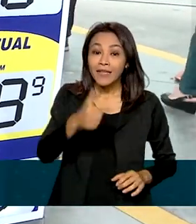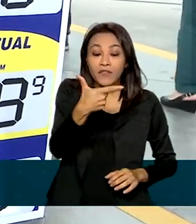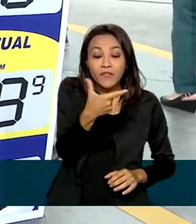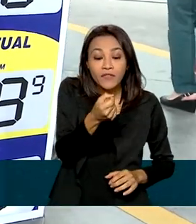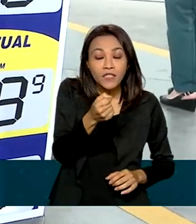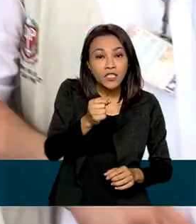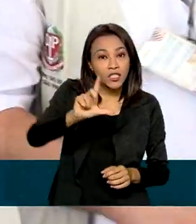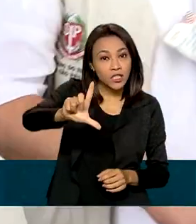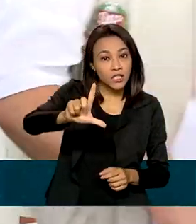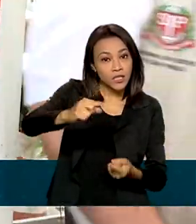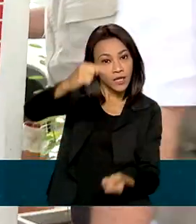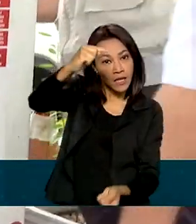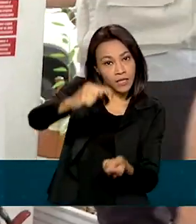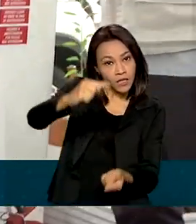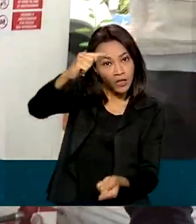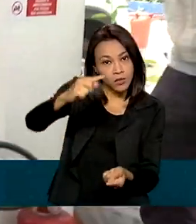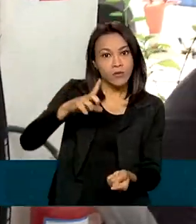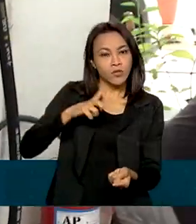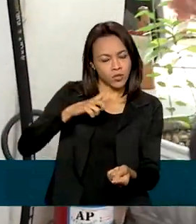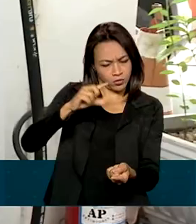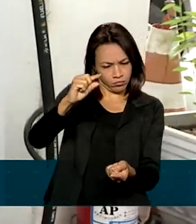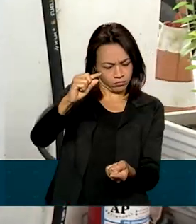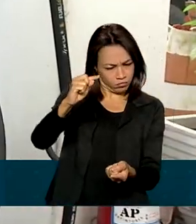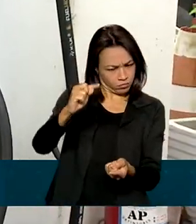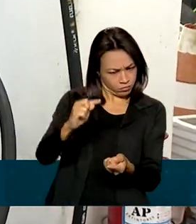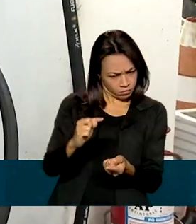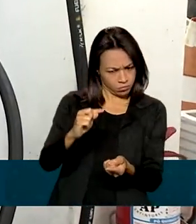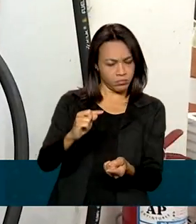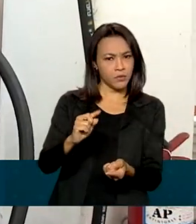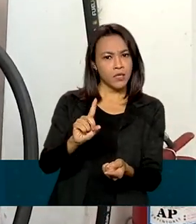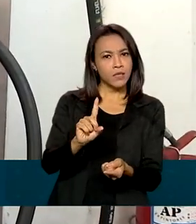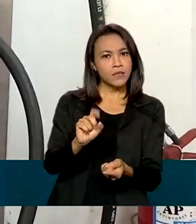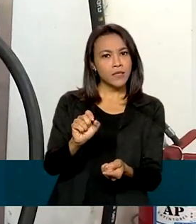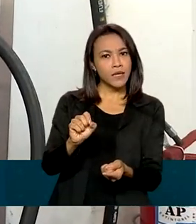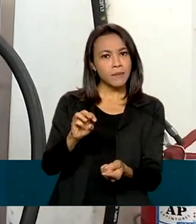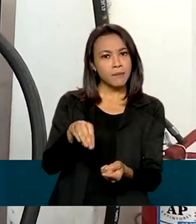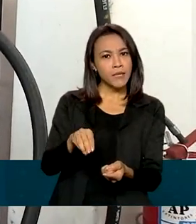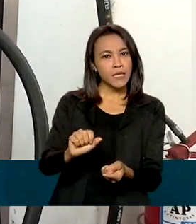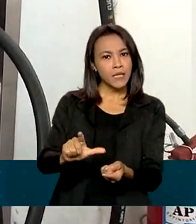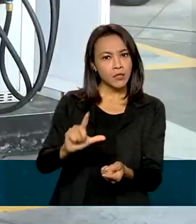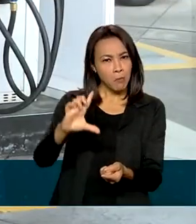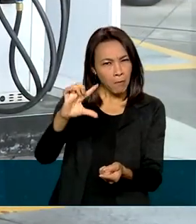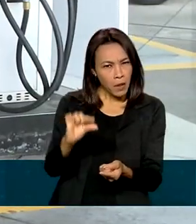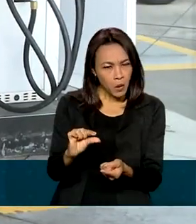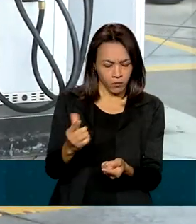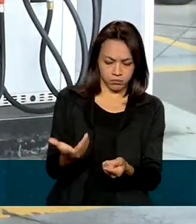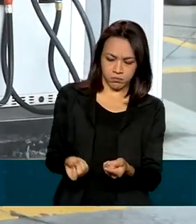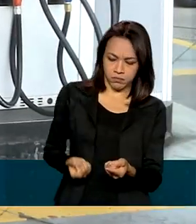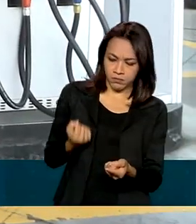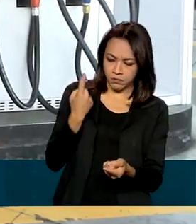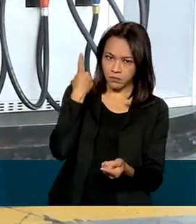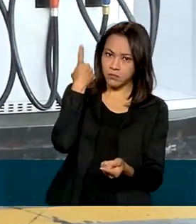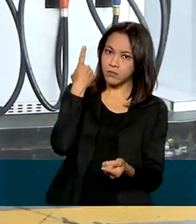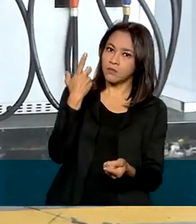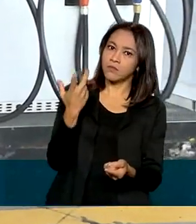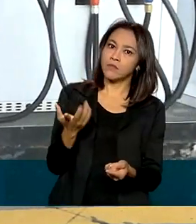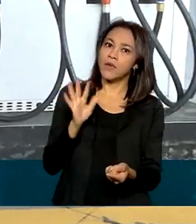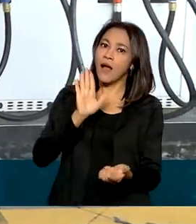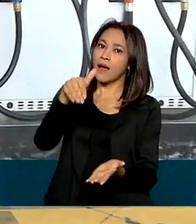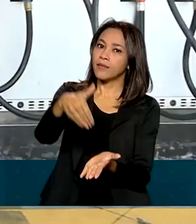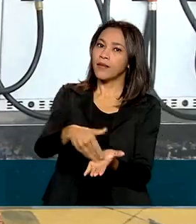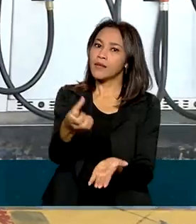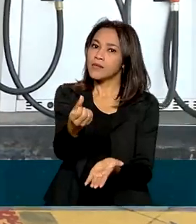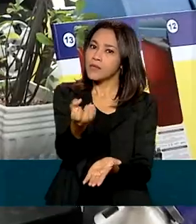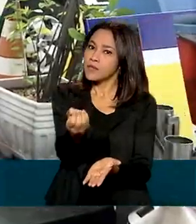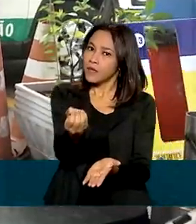gasolina abastecidos havia uma diferença de cerca de 100 ml para menos a legislação permite até